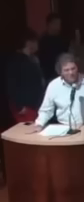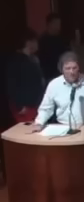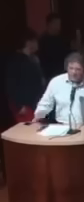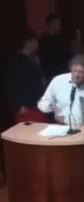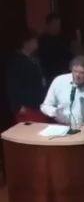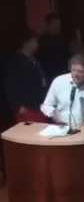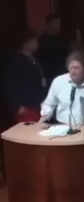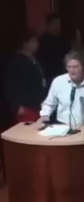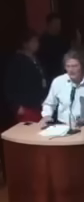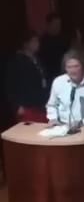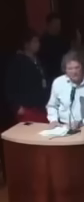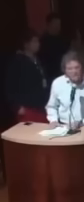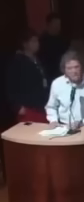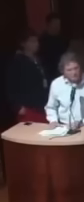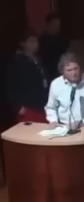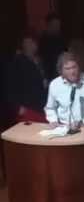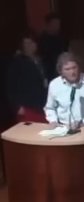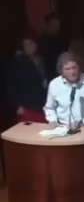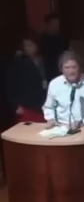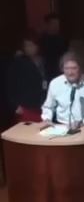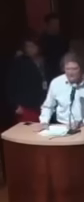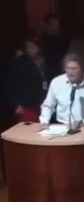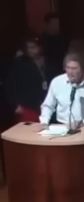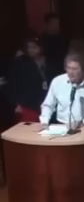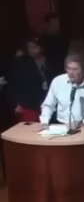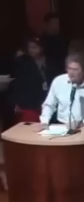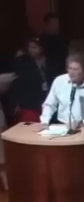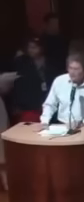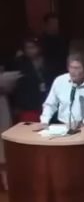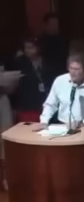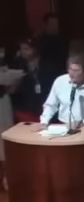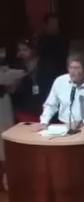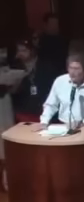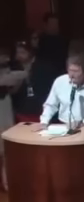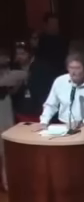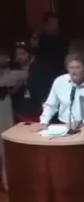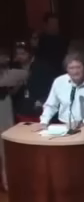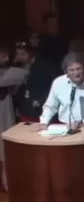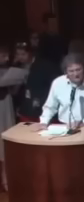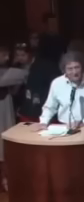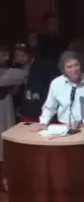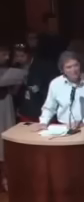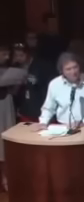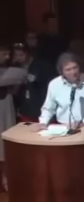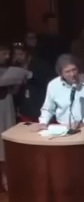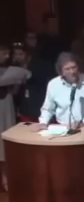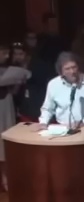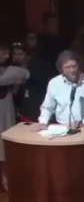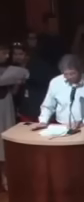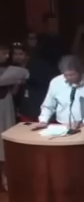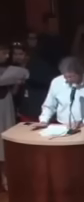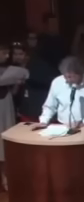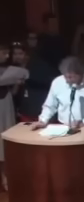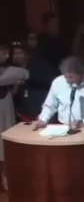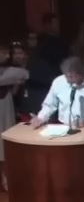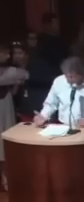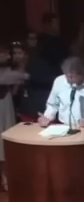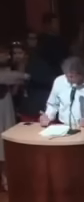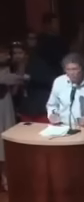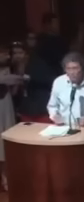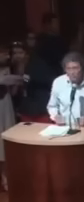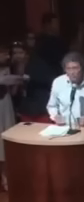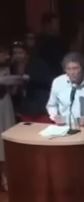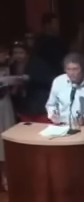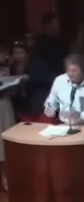são, e aqui do candidato Haddad, quais o posicionamento em relação à questão da educação básica brasileira, que é fundamental para o país.